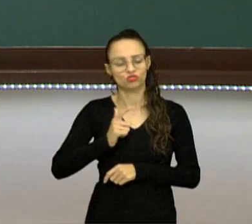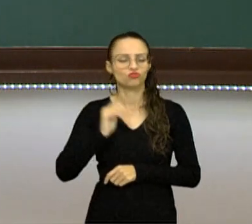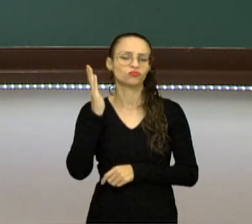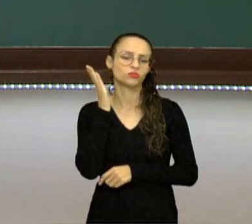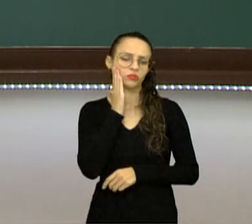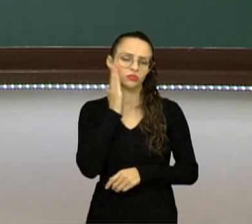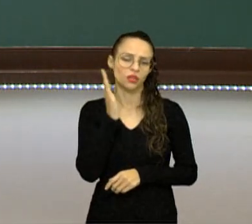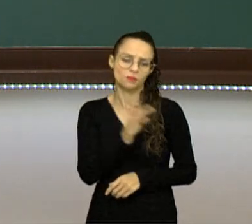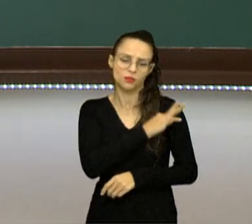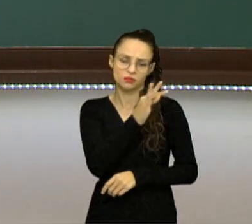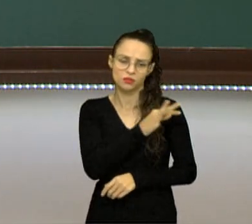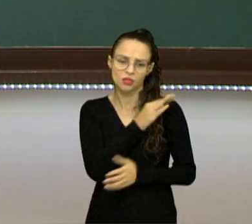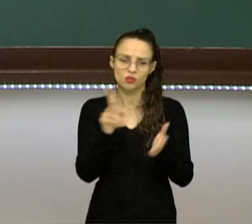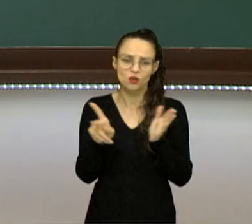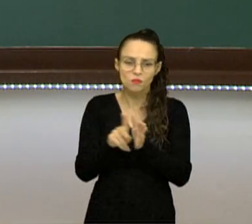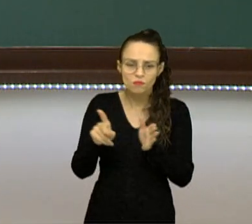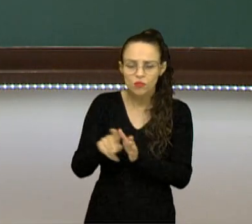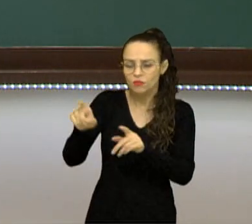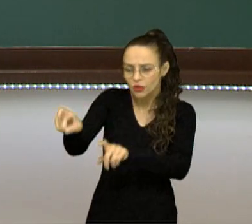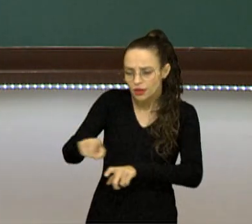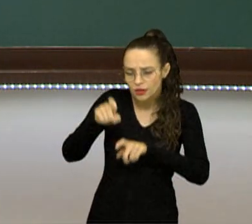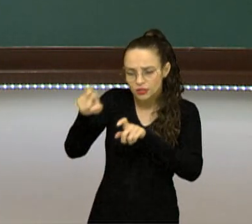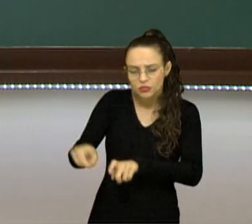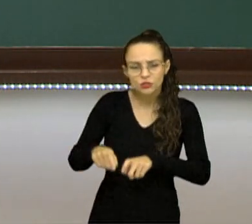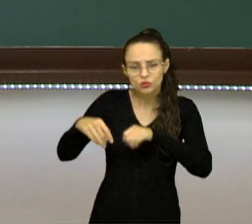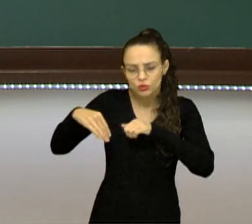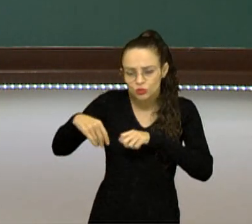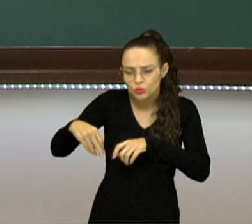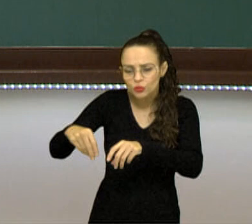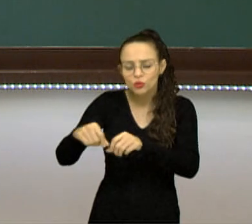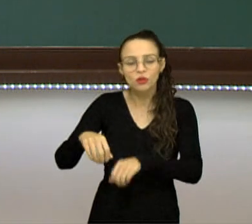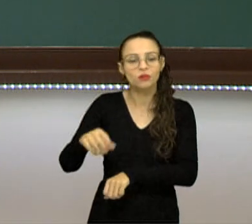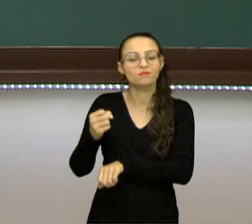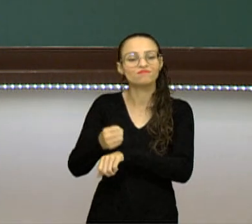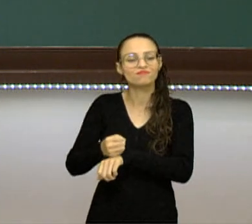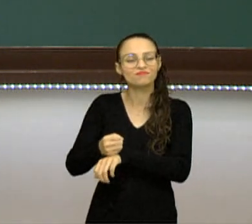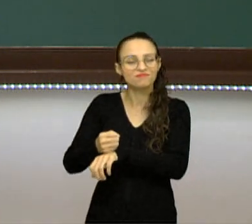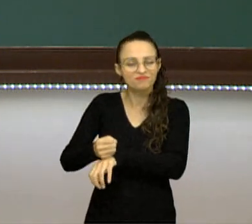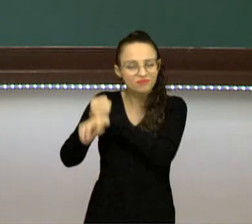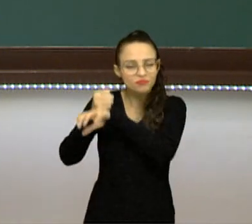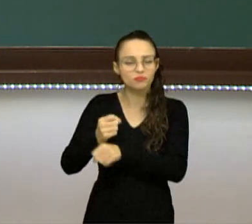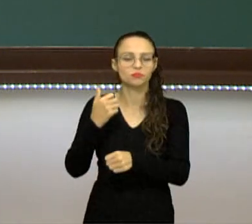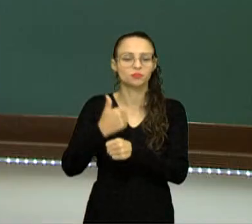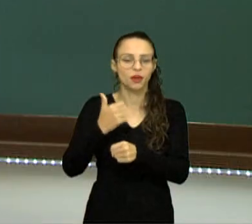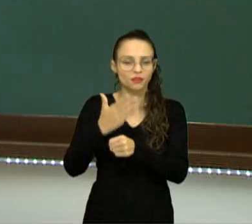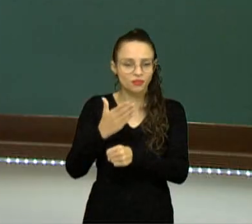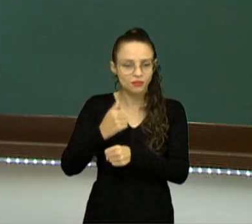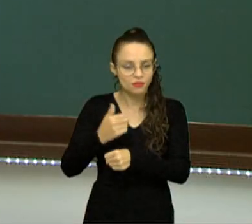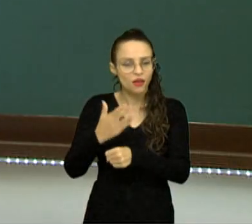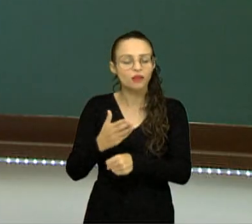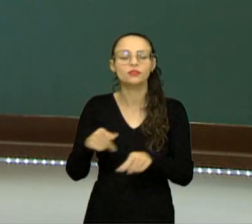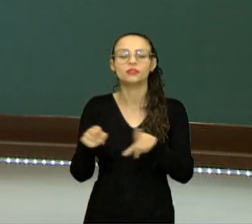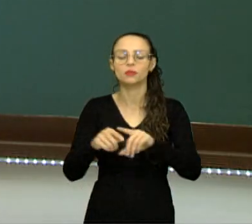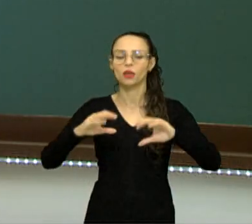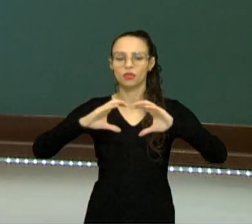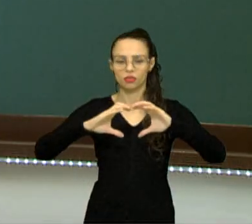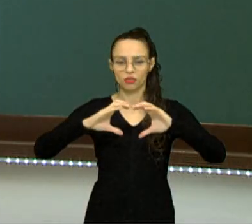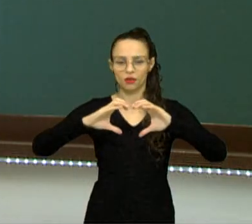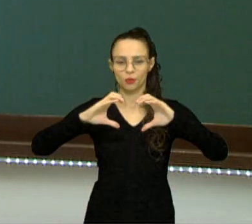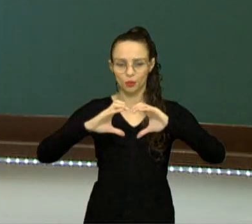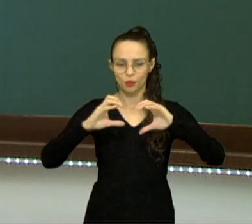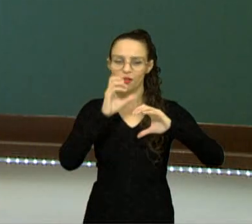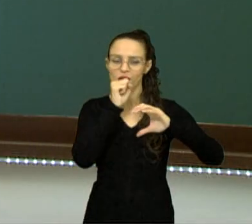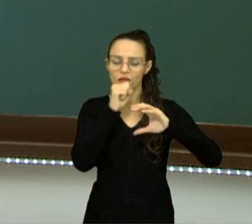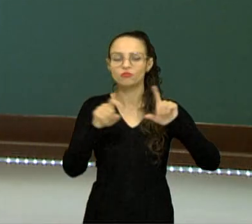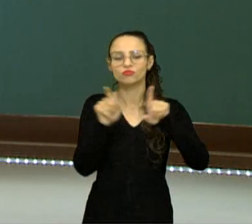da agricultura do ariá, que é uma espécie de tubérculo, uma espécie de batata, de abóbora, também foi encontrado, e foi encontrado